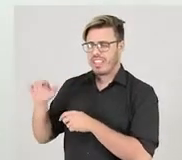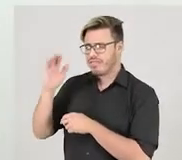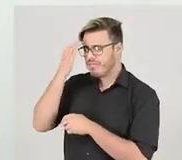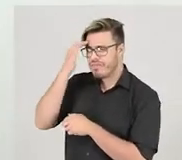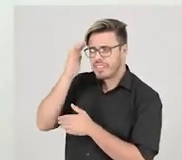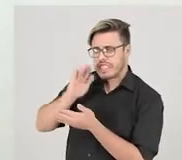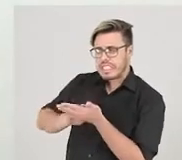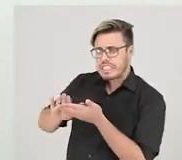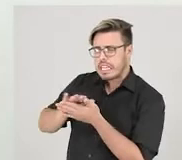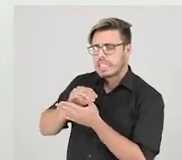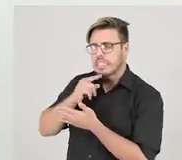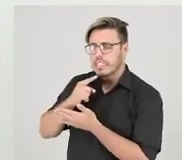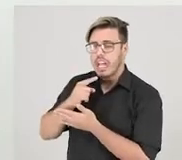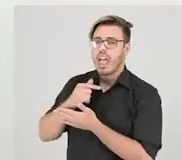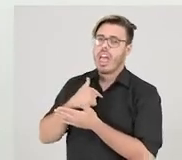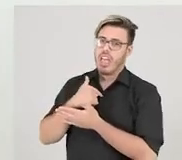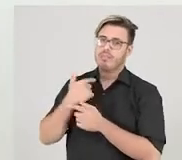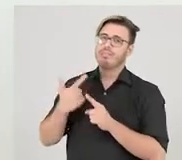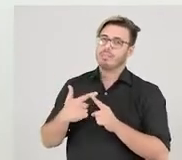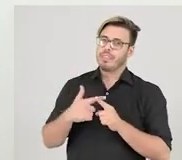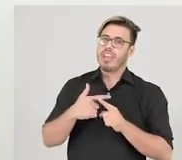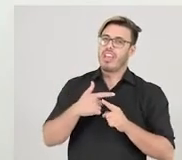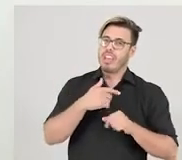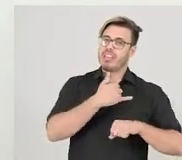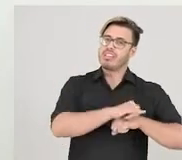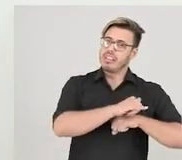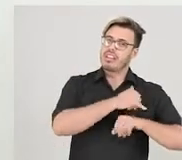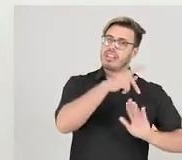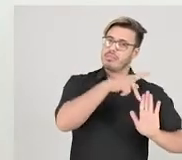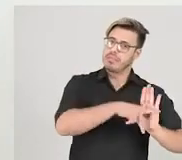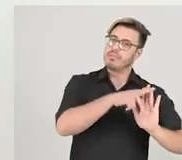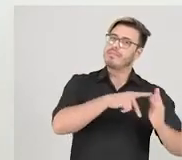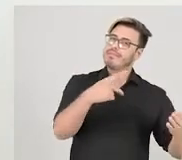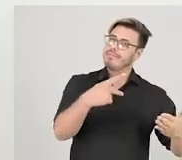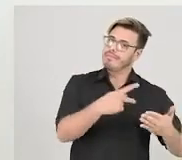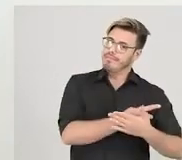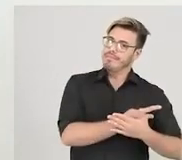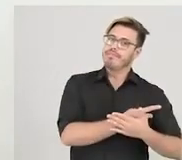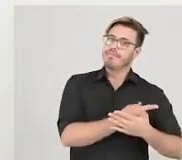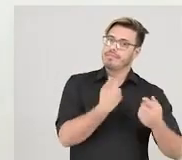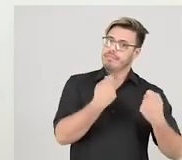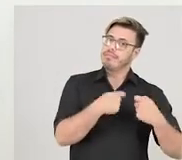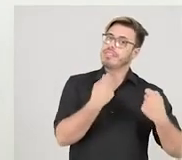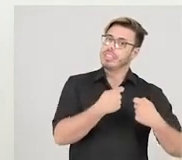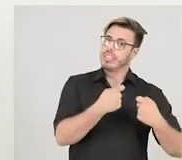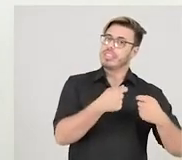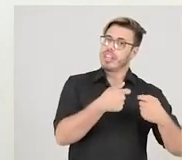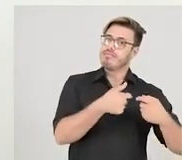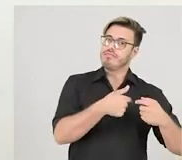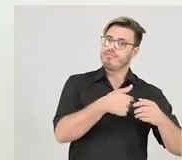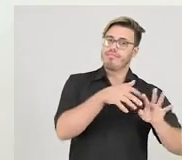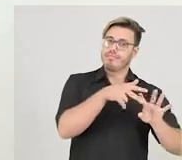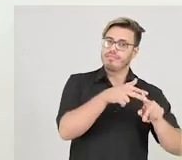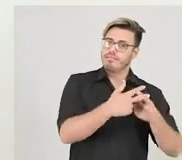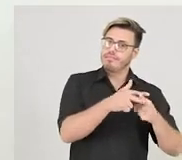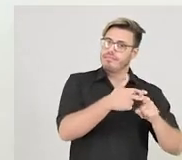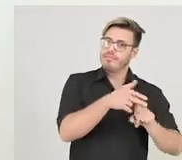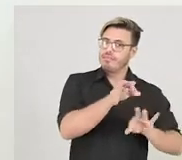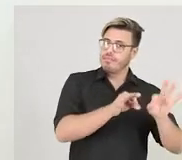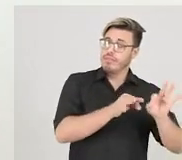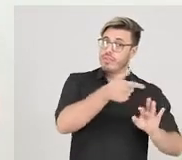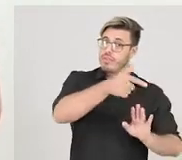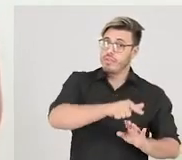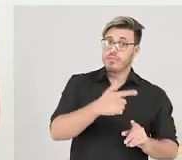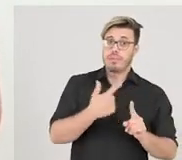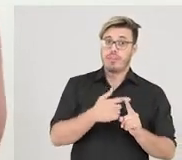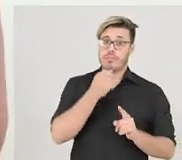pasta, porque o estudante, como eu disse, ele não fala, isso já está óbvio. Então, como é que eu vou fazer para ele